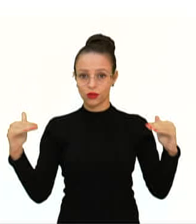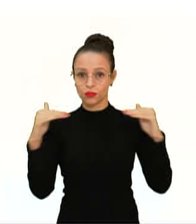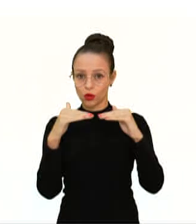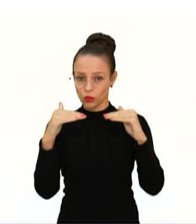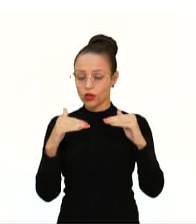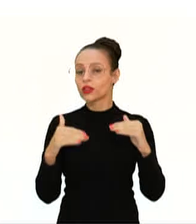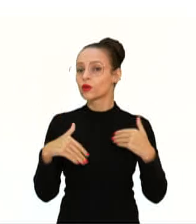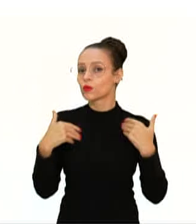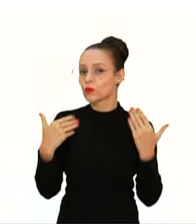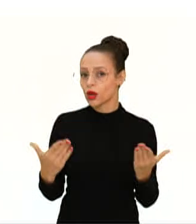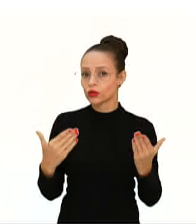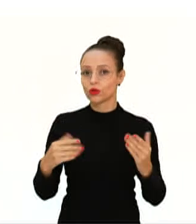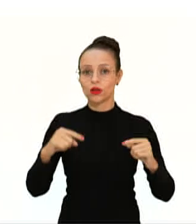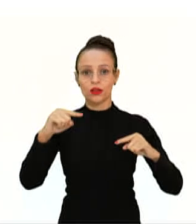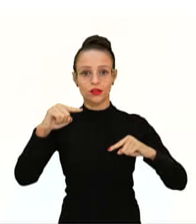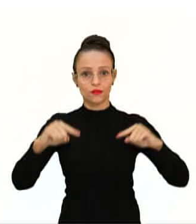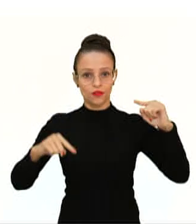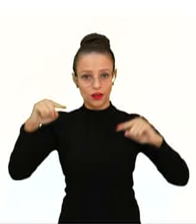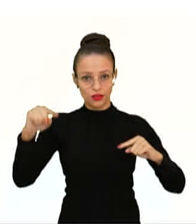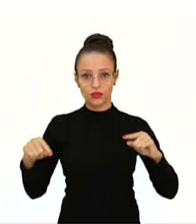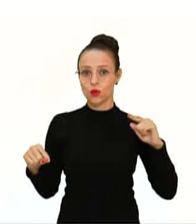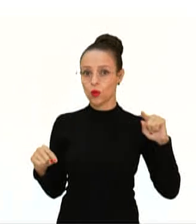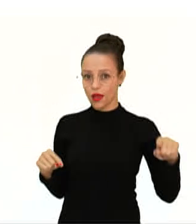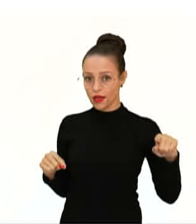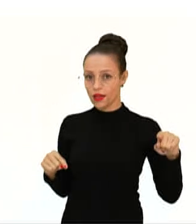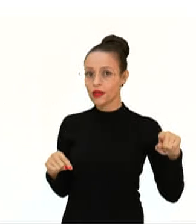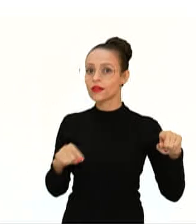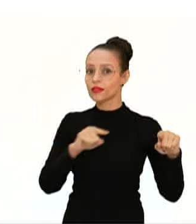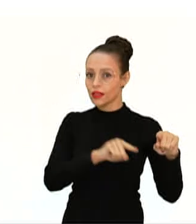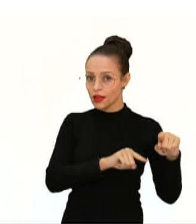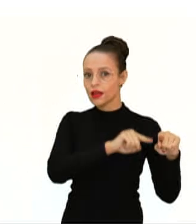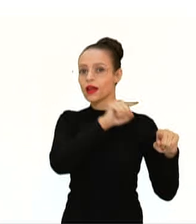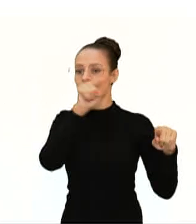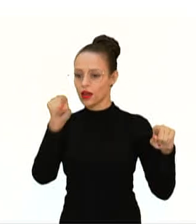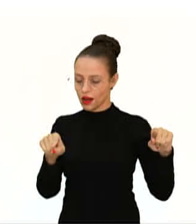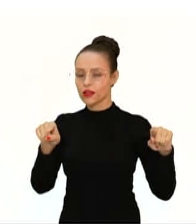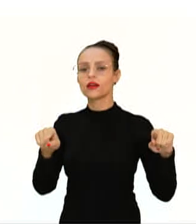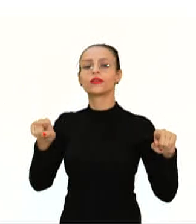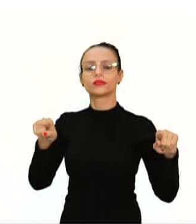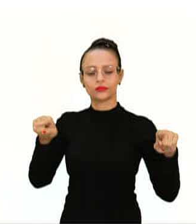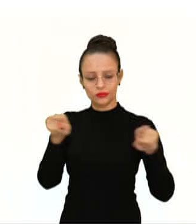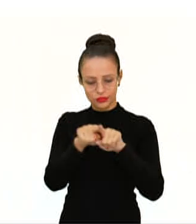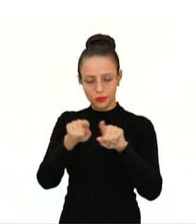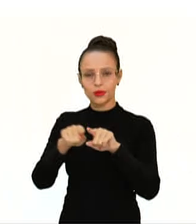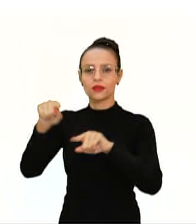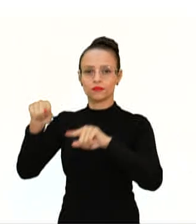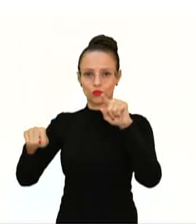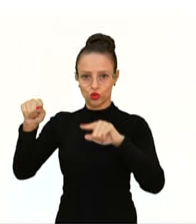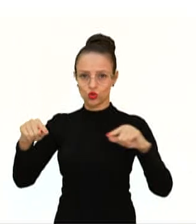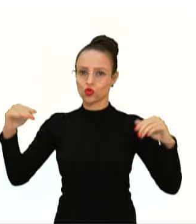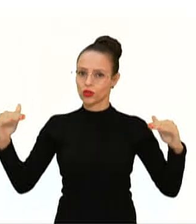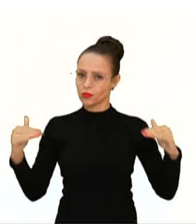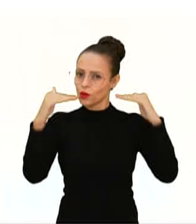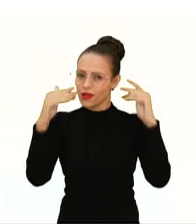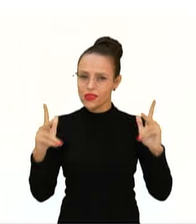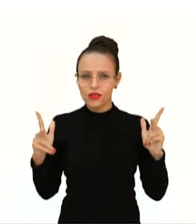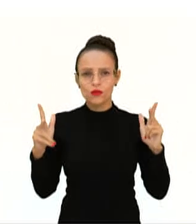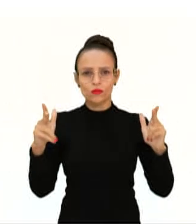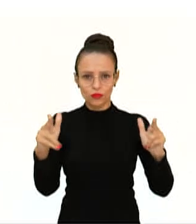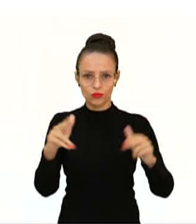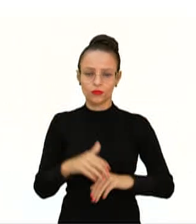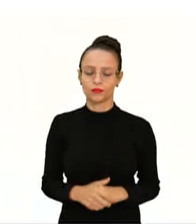proporcionais quando a variação de uma implica na variação da outra na mesma